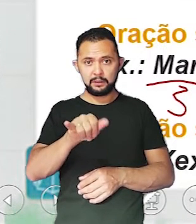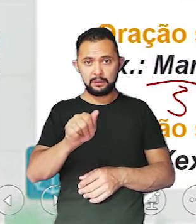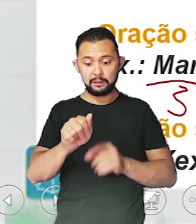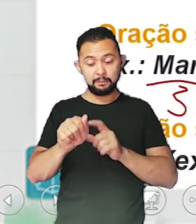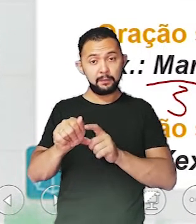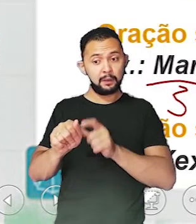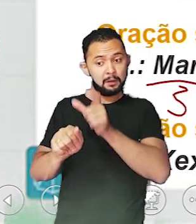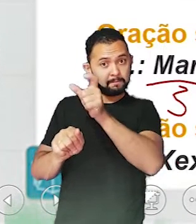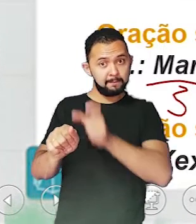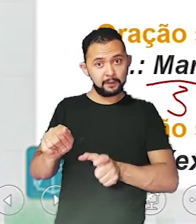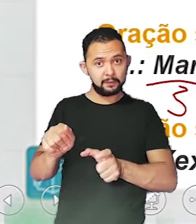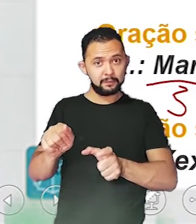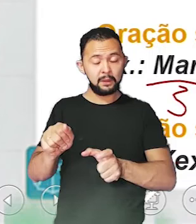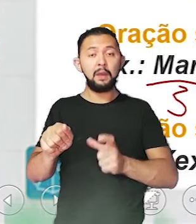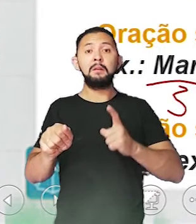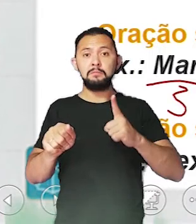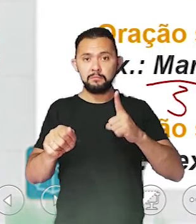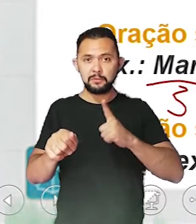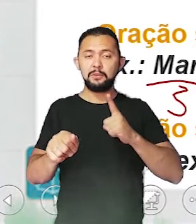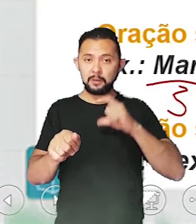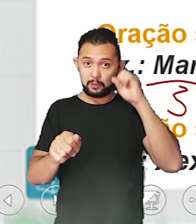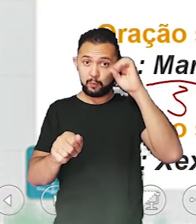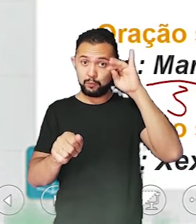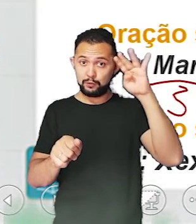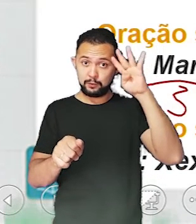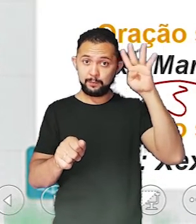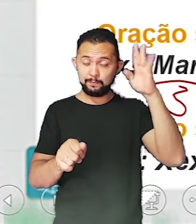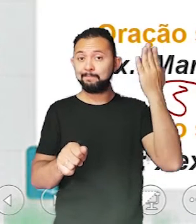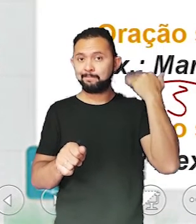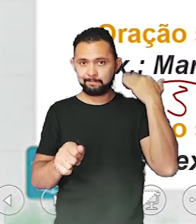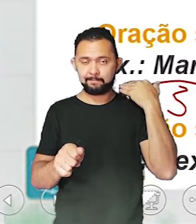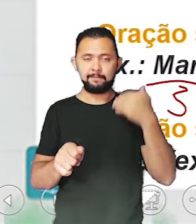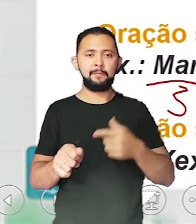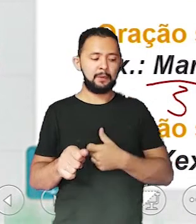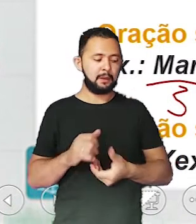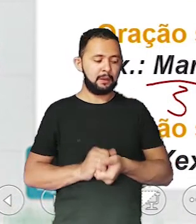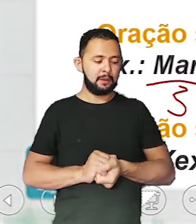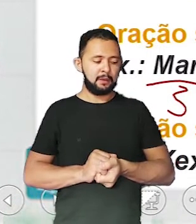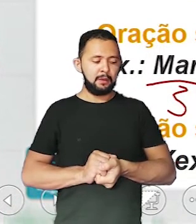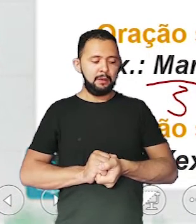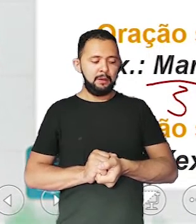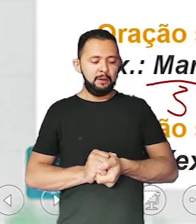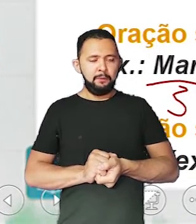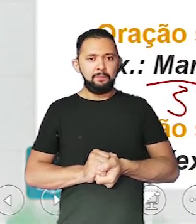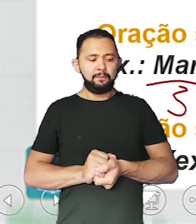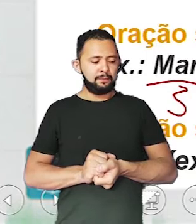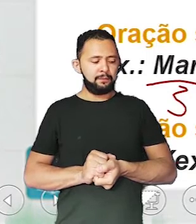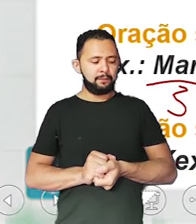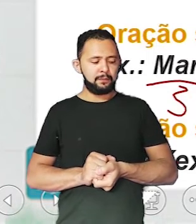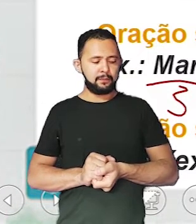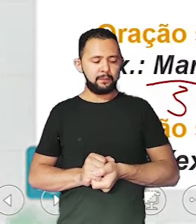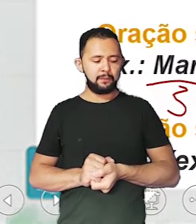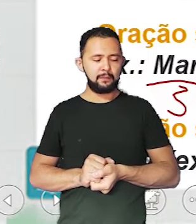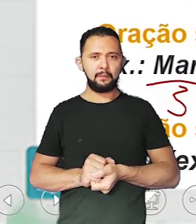Nós temos aqui o verbo, certo? Tinha. E nós temos aqui, né, dizendo o que ela tinha, um sonho. Aí veja que